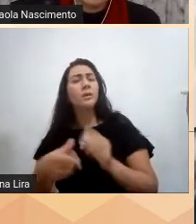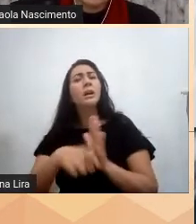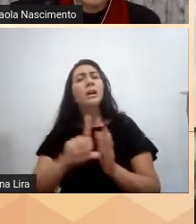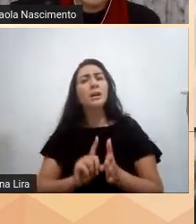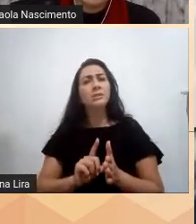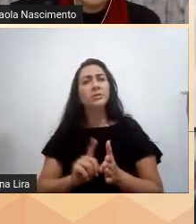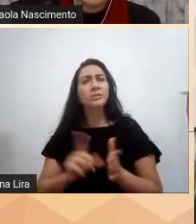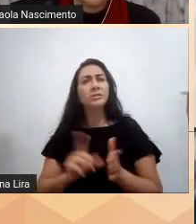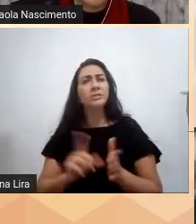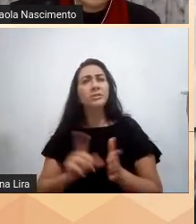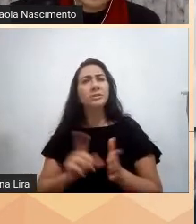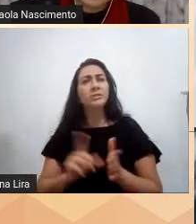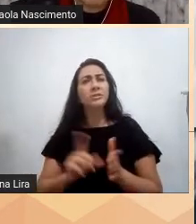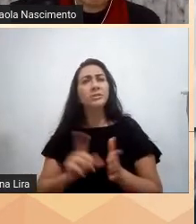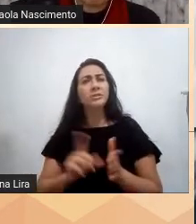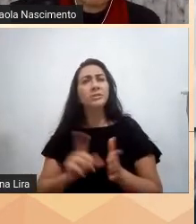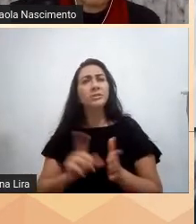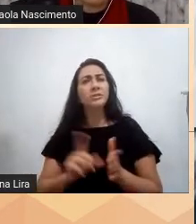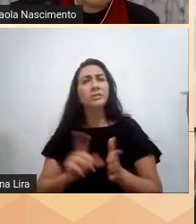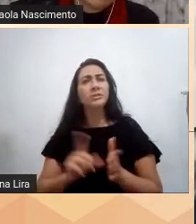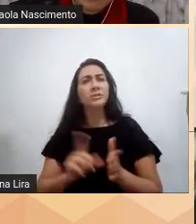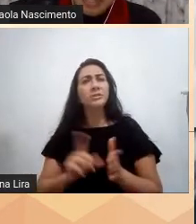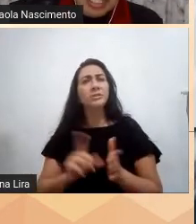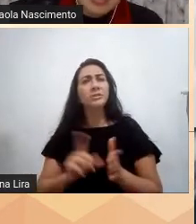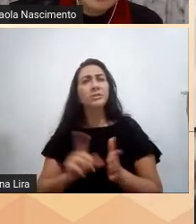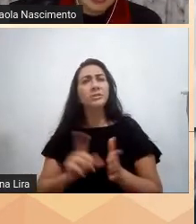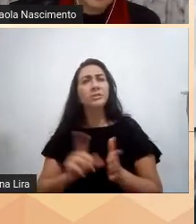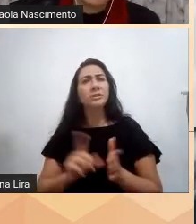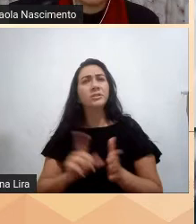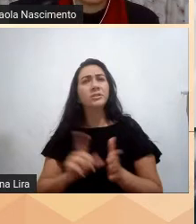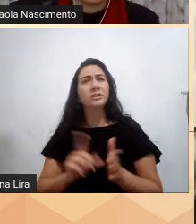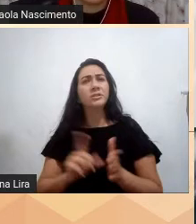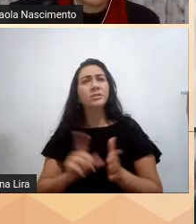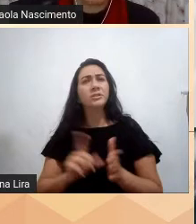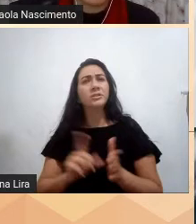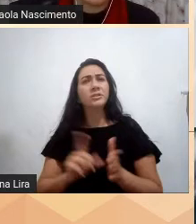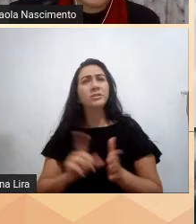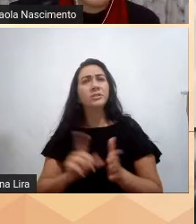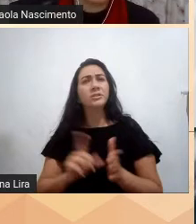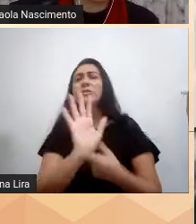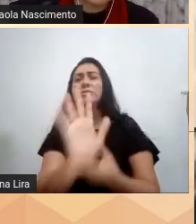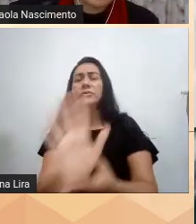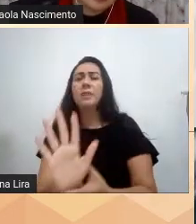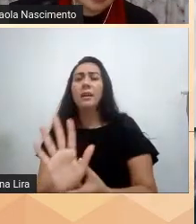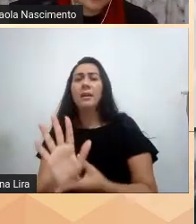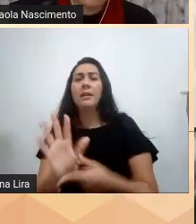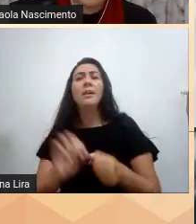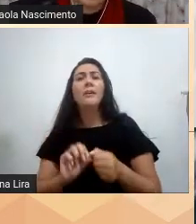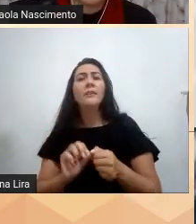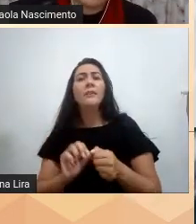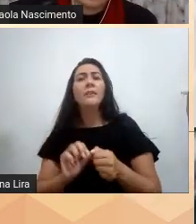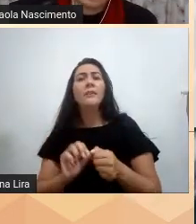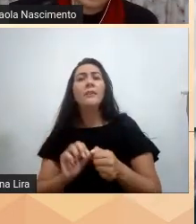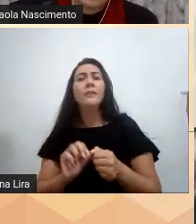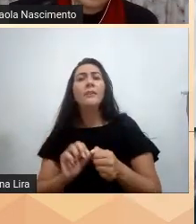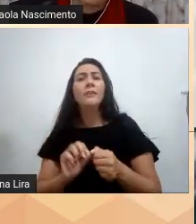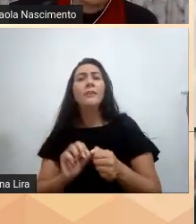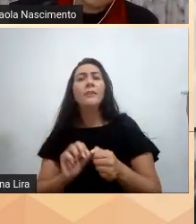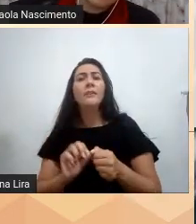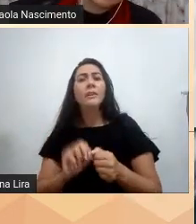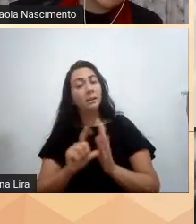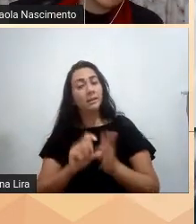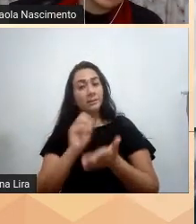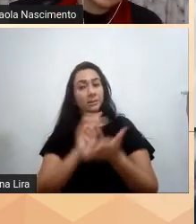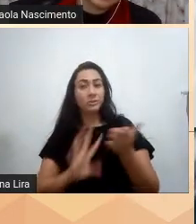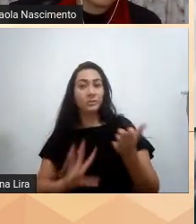informação, que você vai ministrar, né? Enfim, que você vai realizar essas atividades